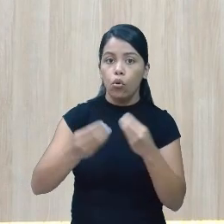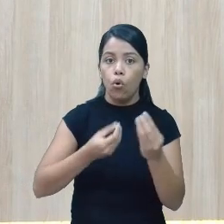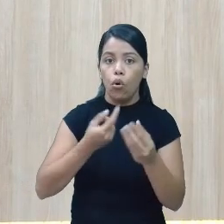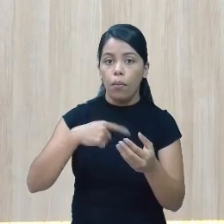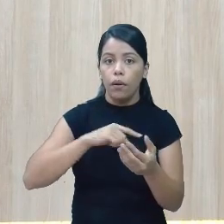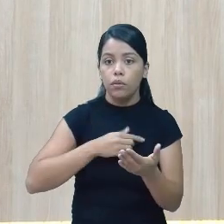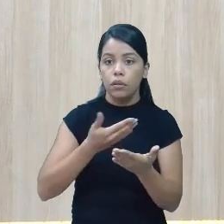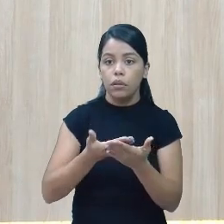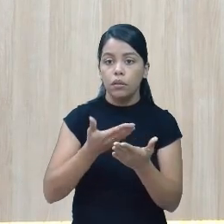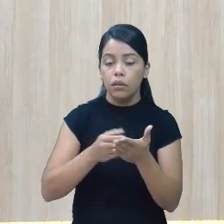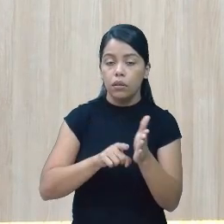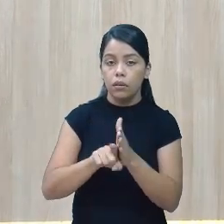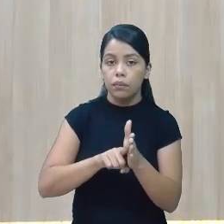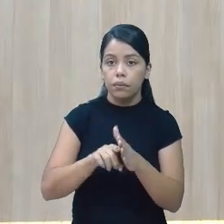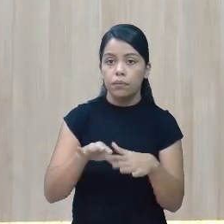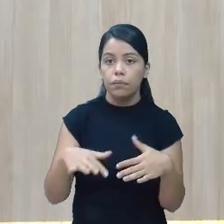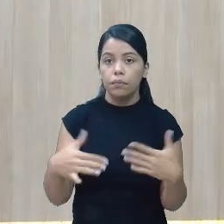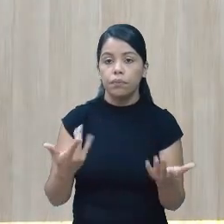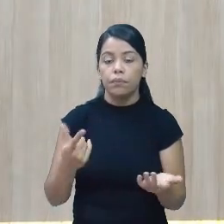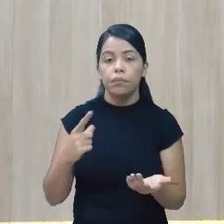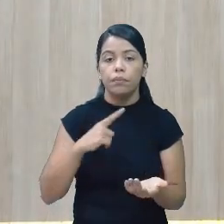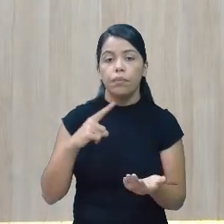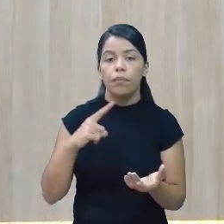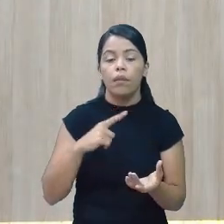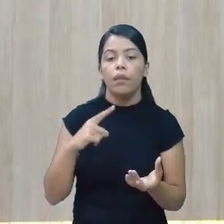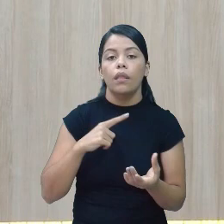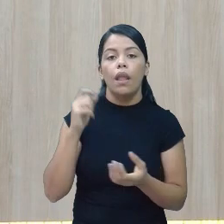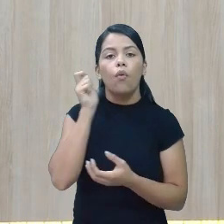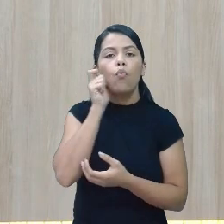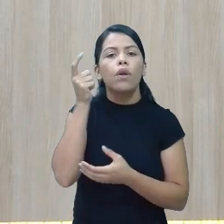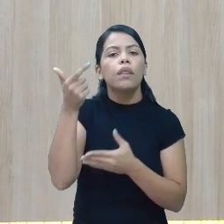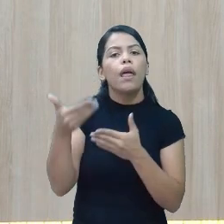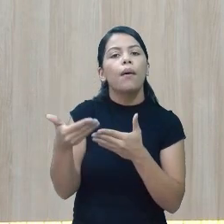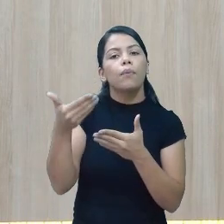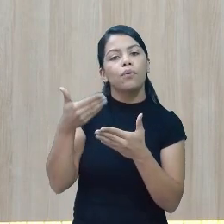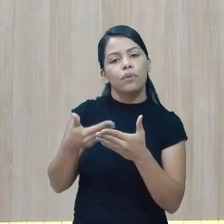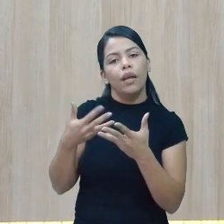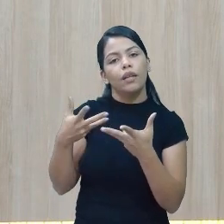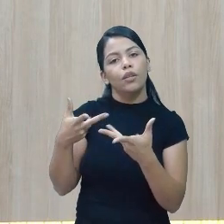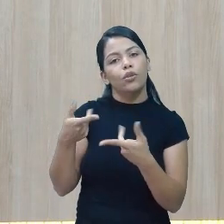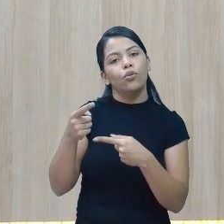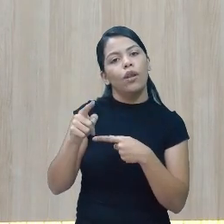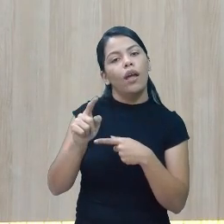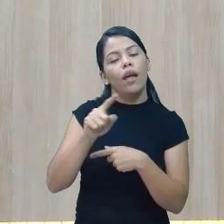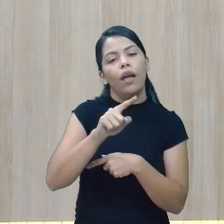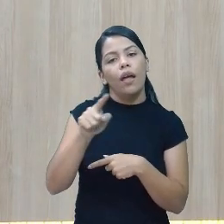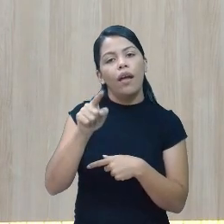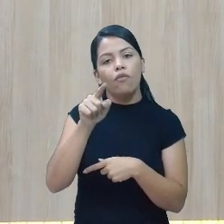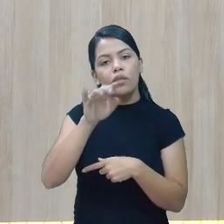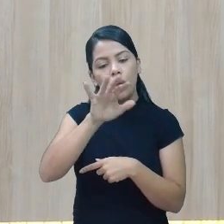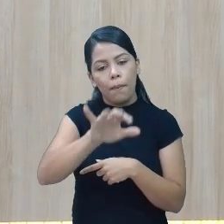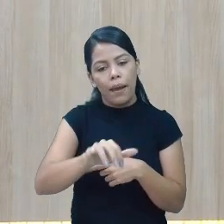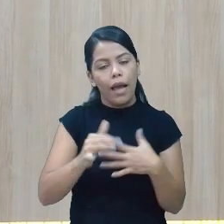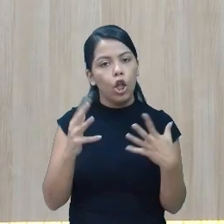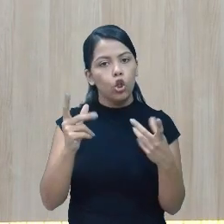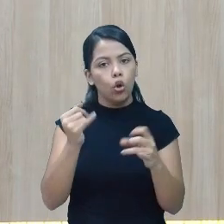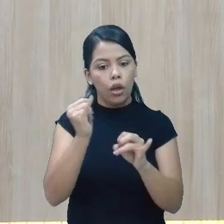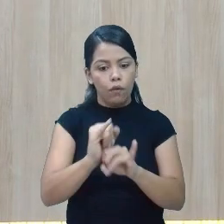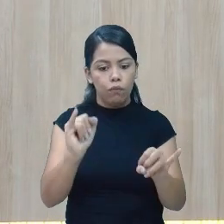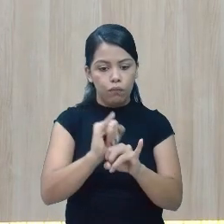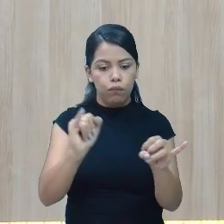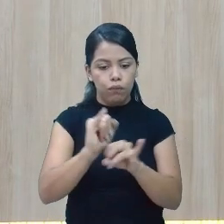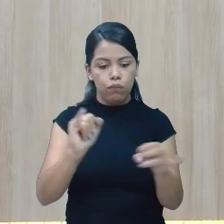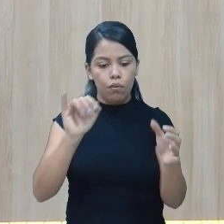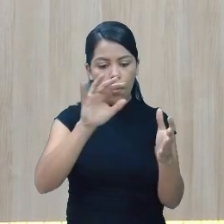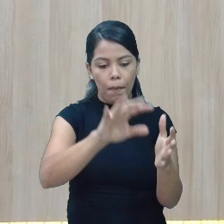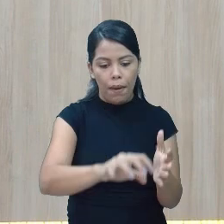certo? Então existe uma ideia por trás de tudo isso daí, que é você pegar todas essas informações, todos